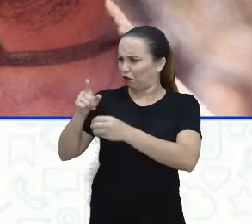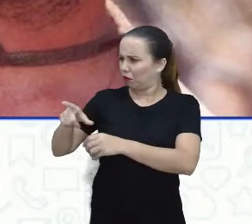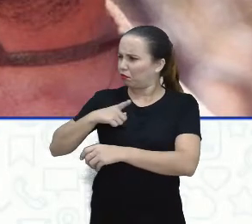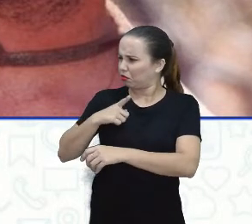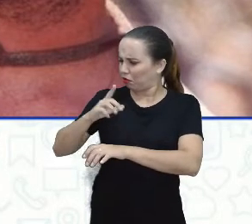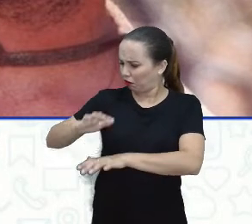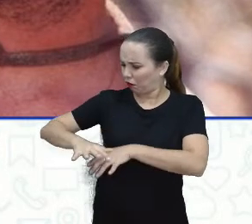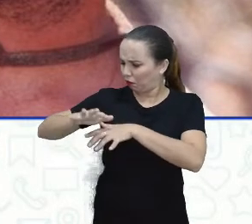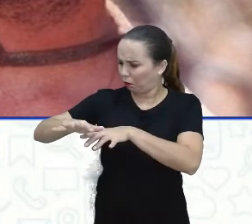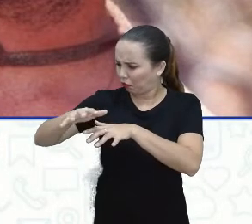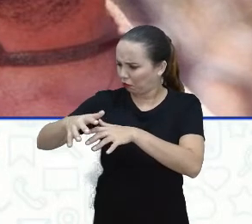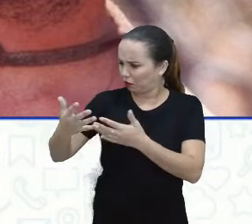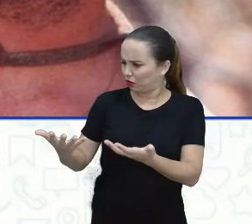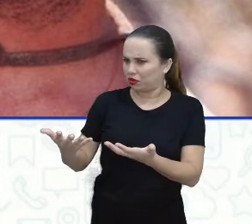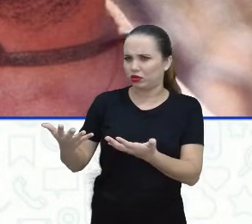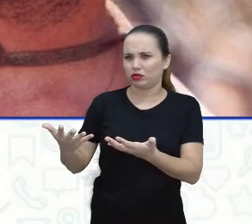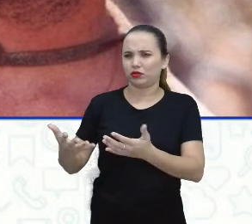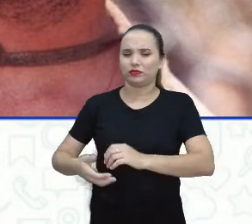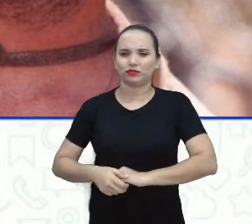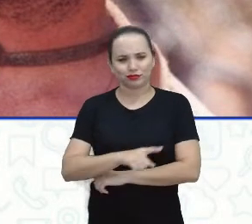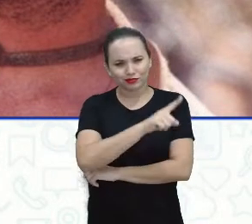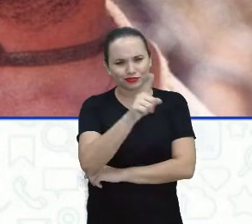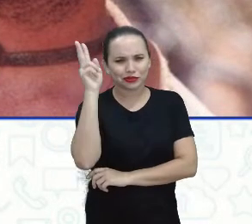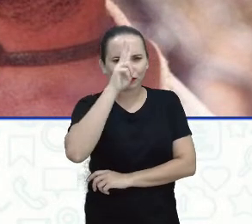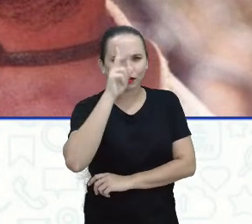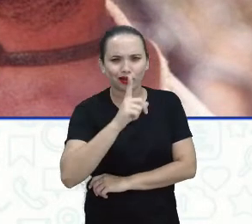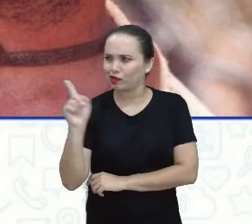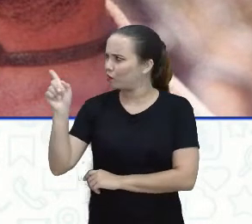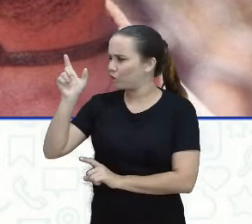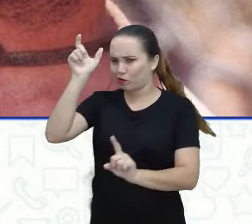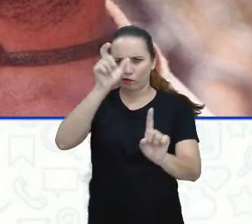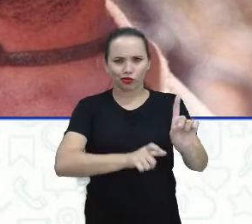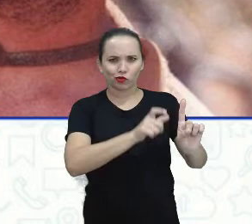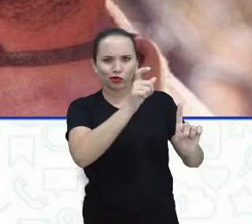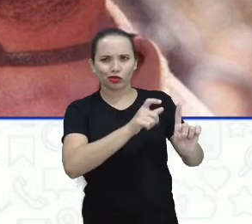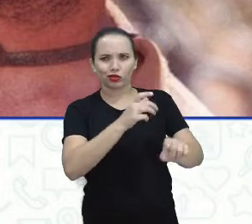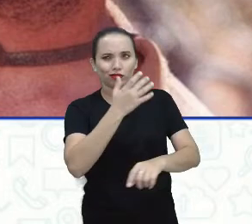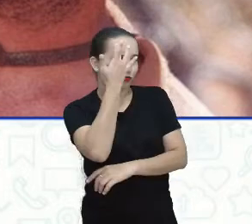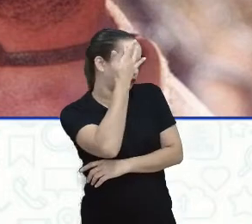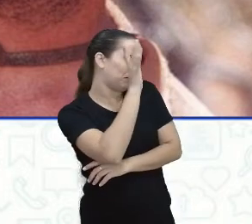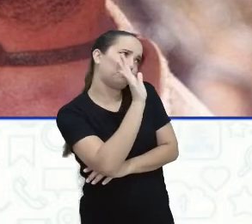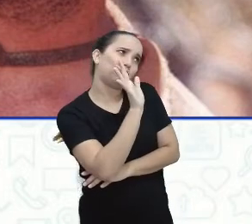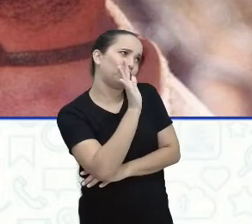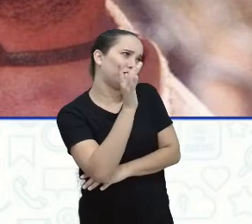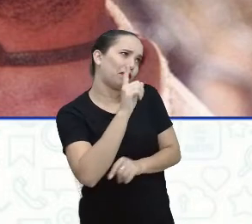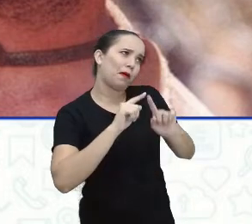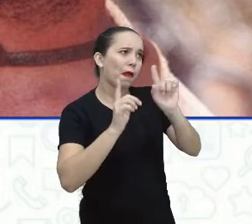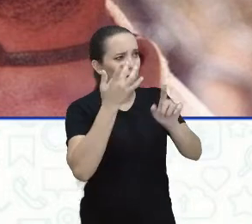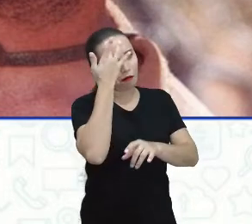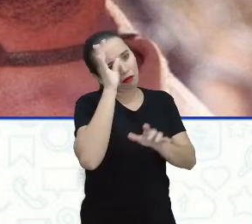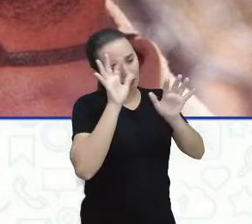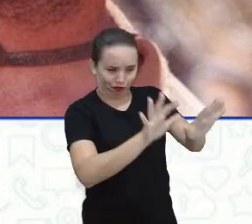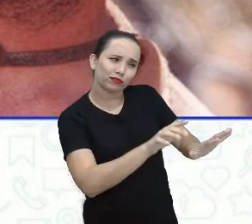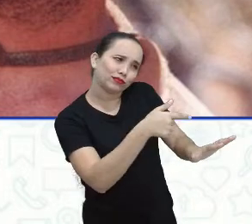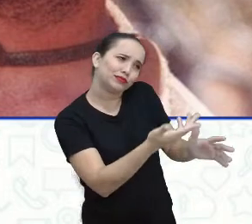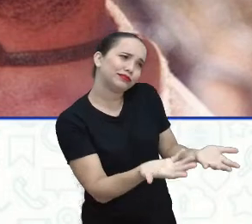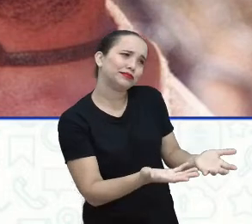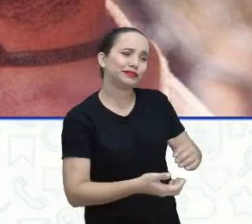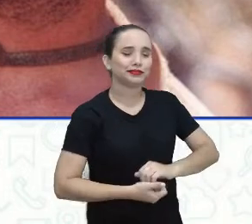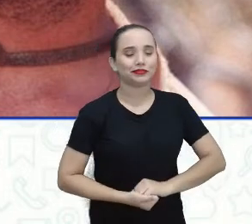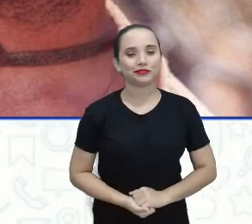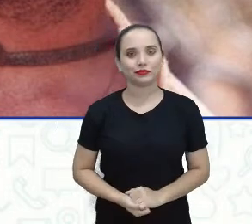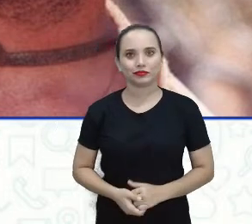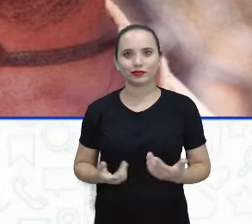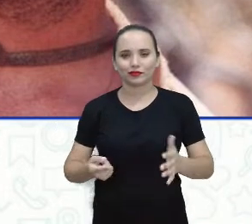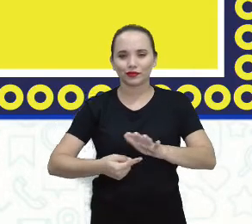movimento armorial? Lembram de Chicó? Não sei, só sei que foi assim. Então, eu trouxe isso aí